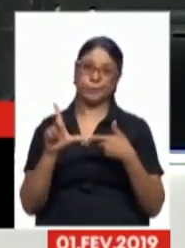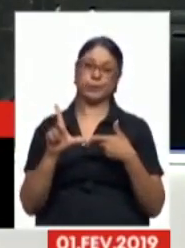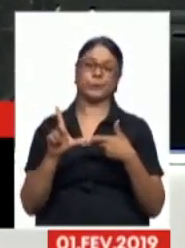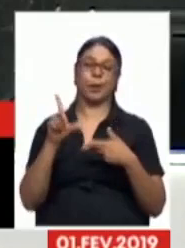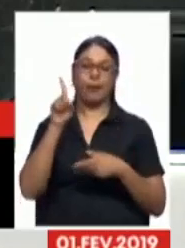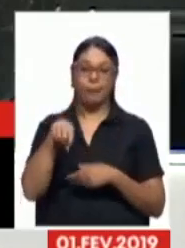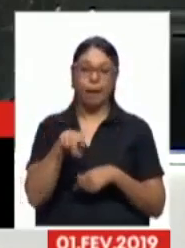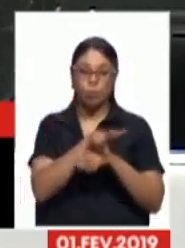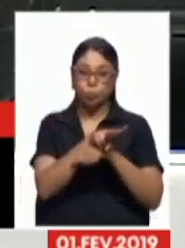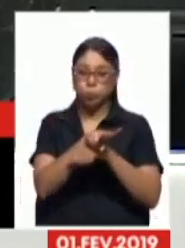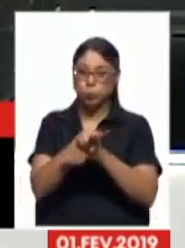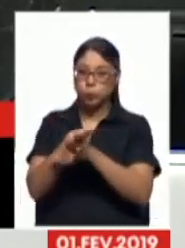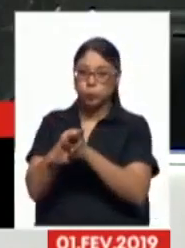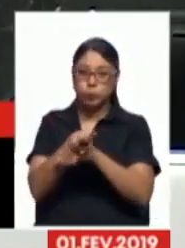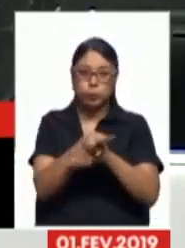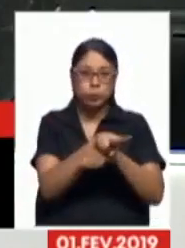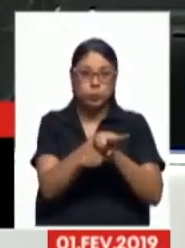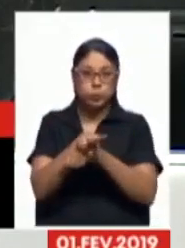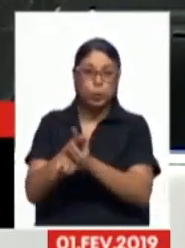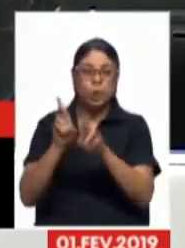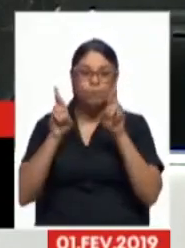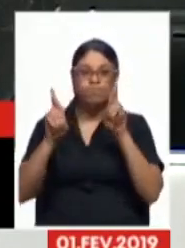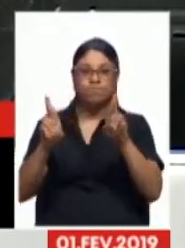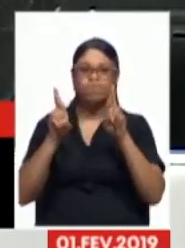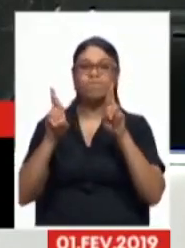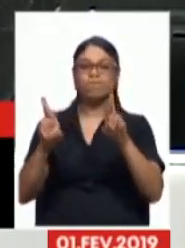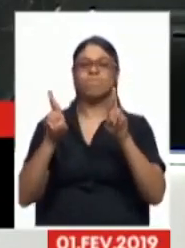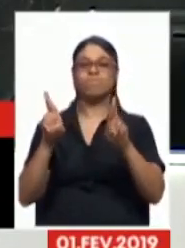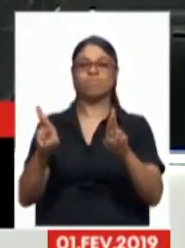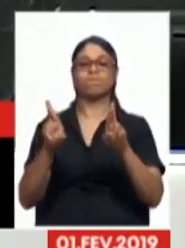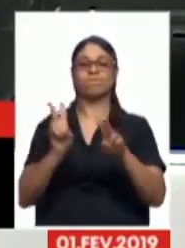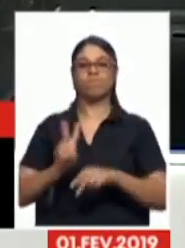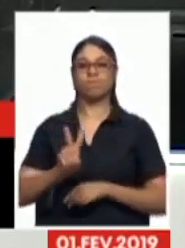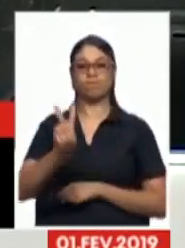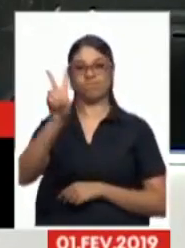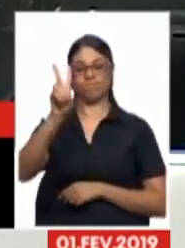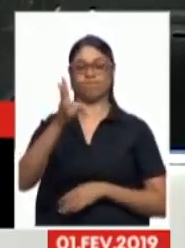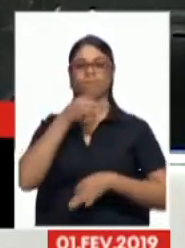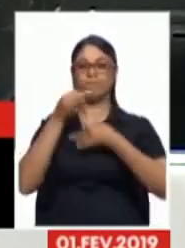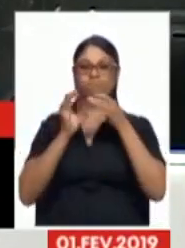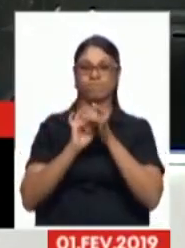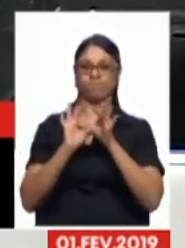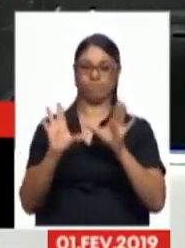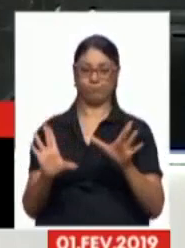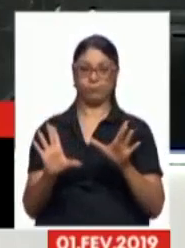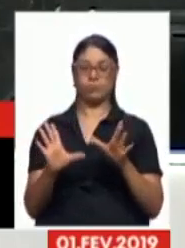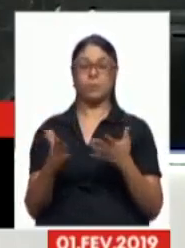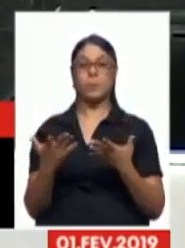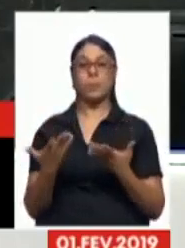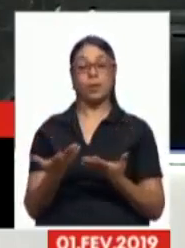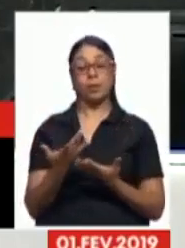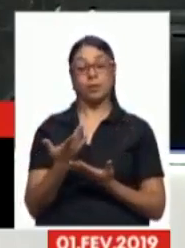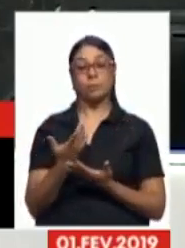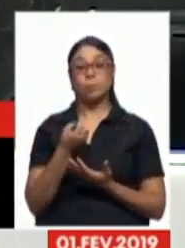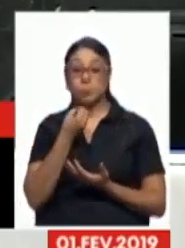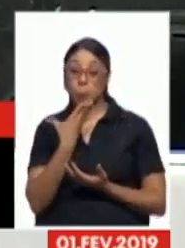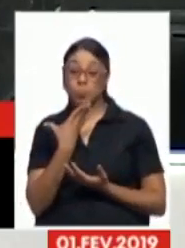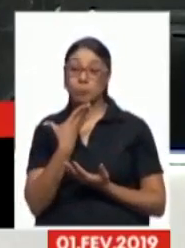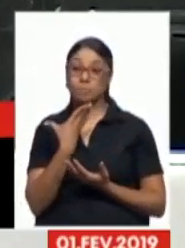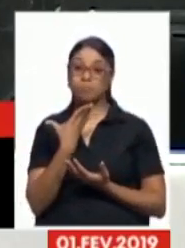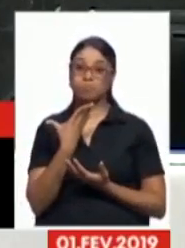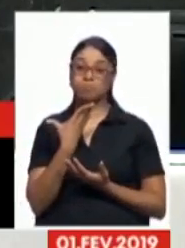vigilante permanente, o guardião zeloso dos valores democráticos. Felizmente, o conceito